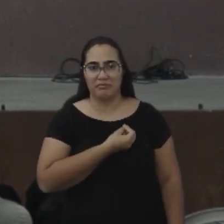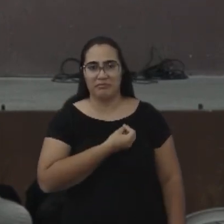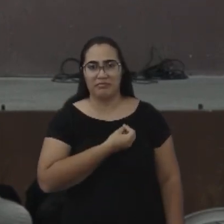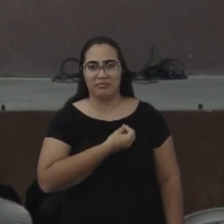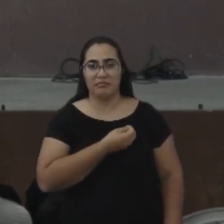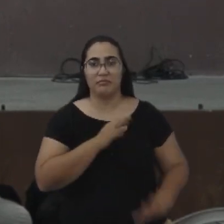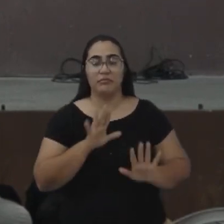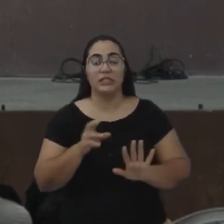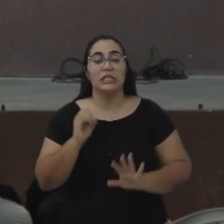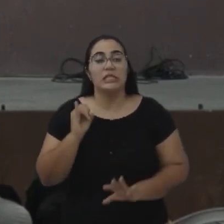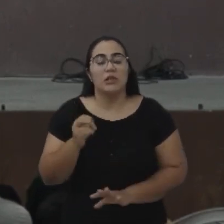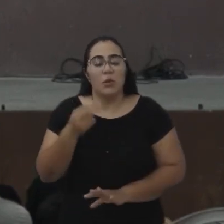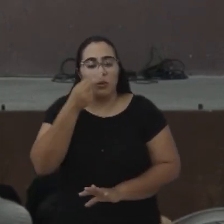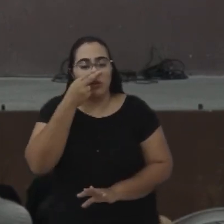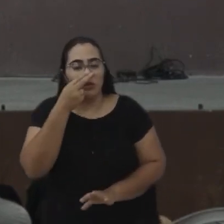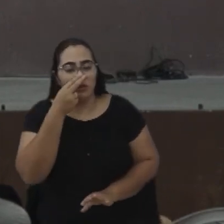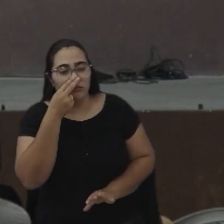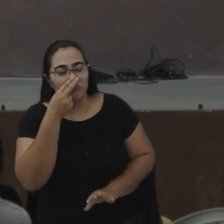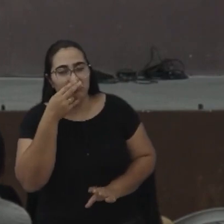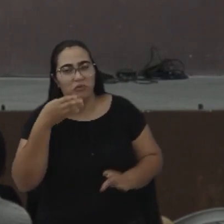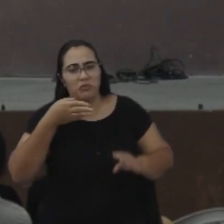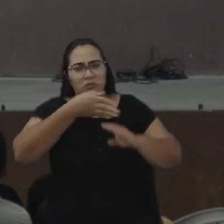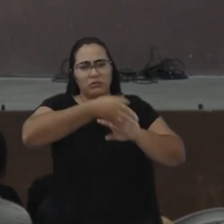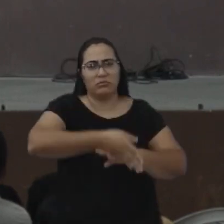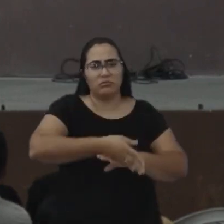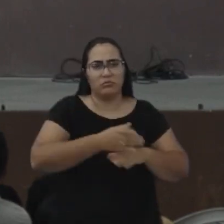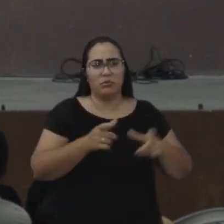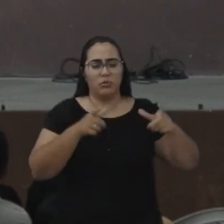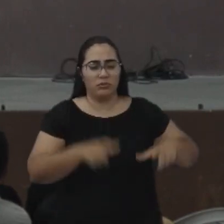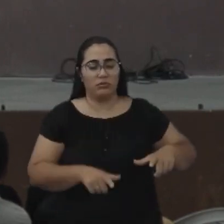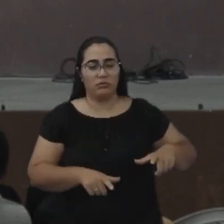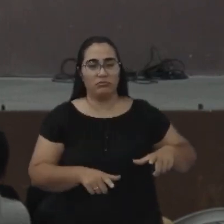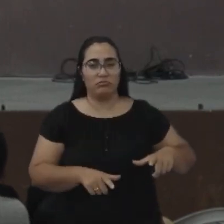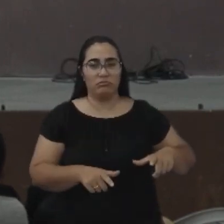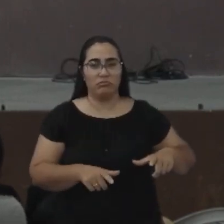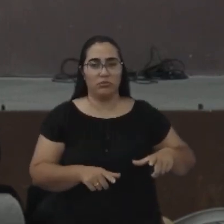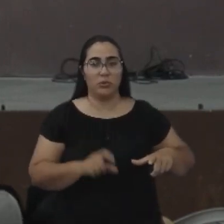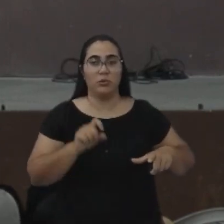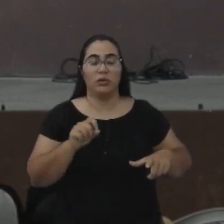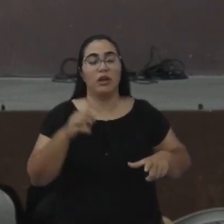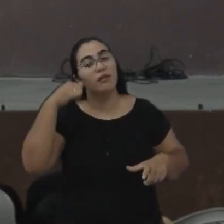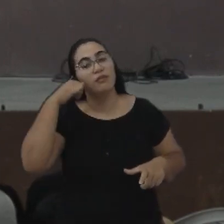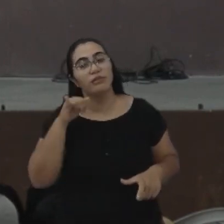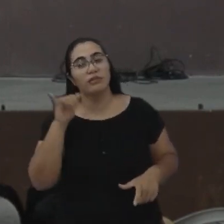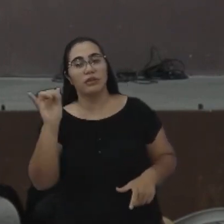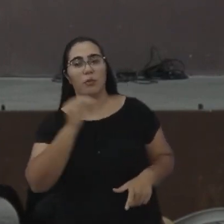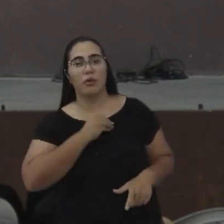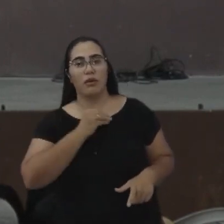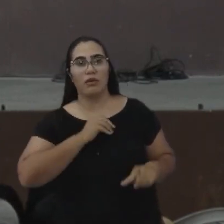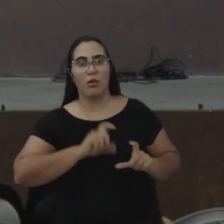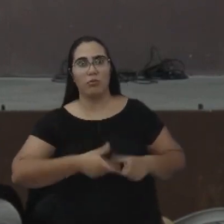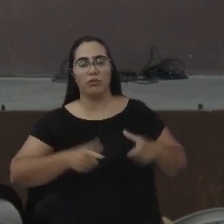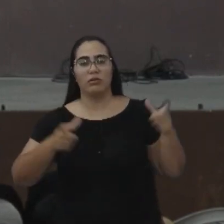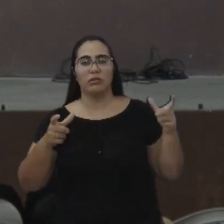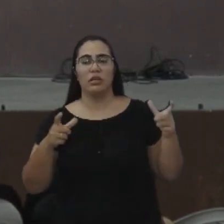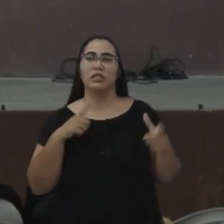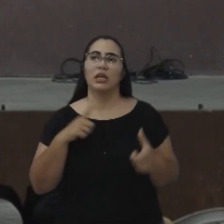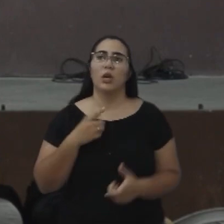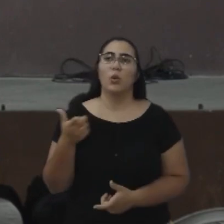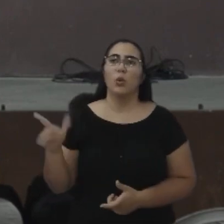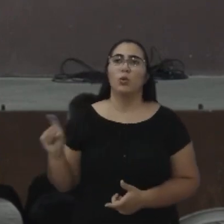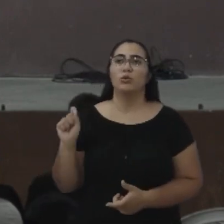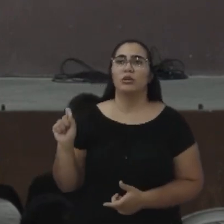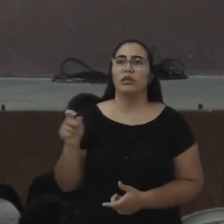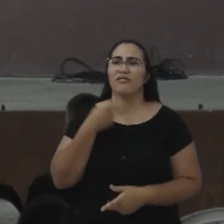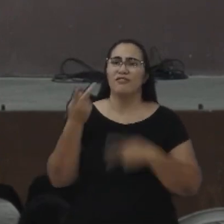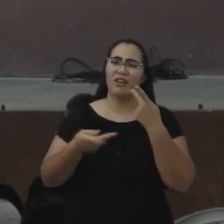Quando o crente está em um lugar, a sua presença inibe a ação de alguns. Tem outros que são desbocados